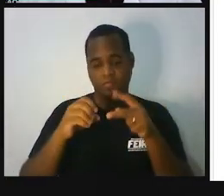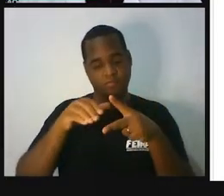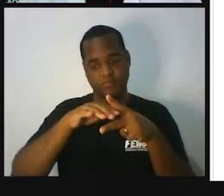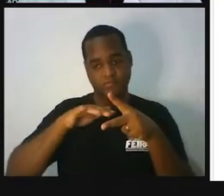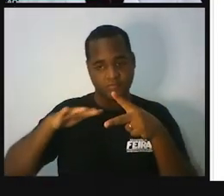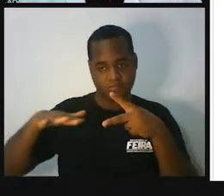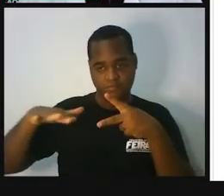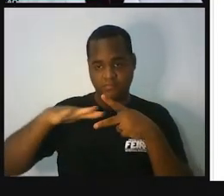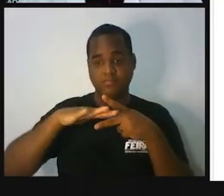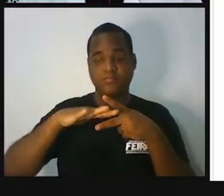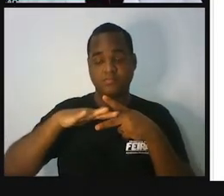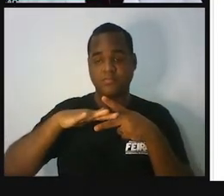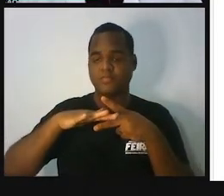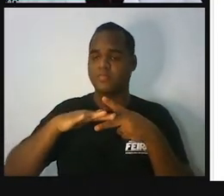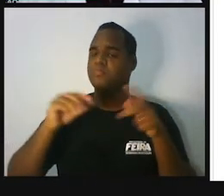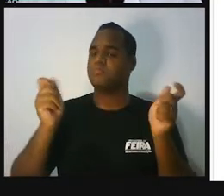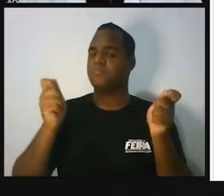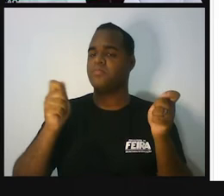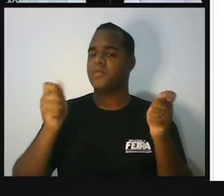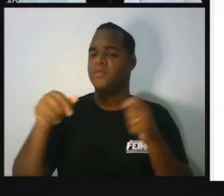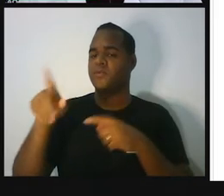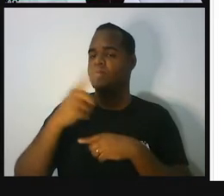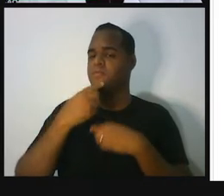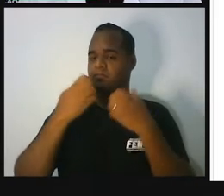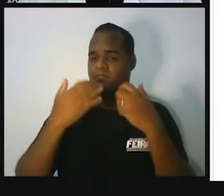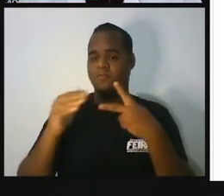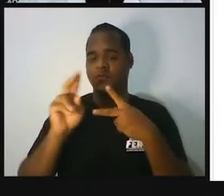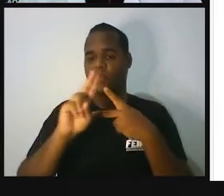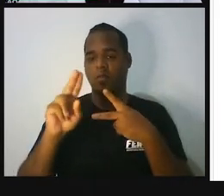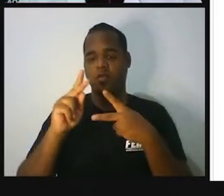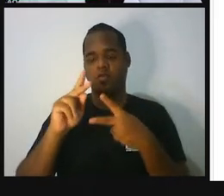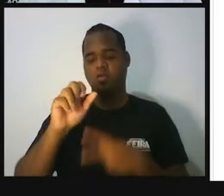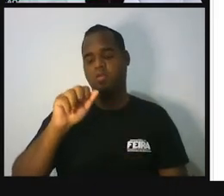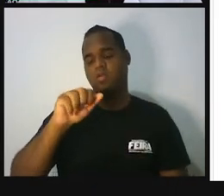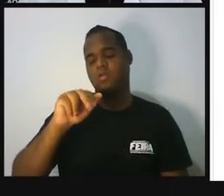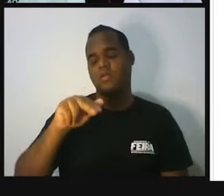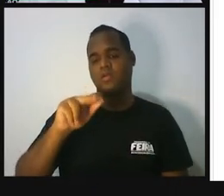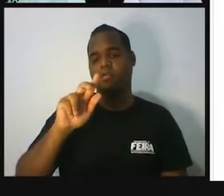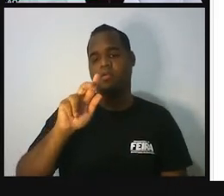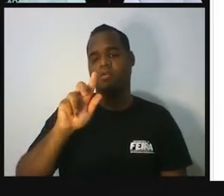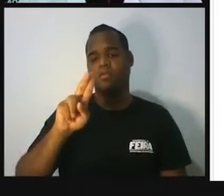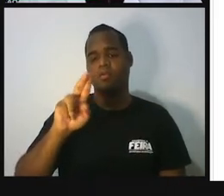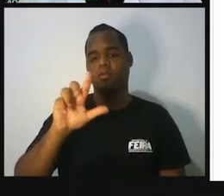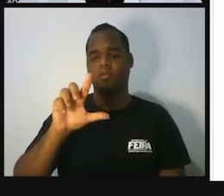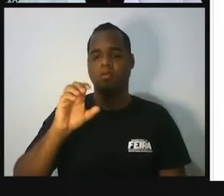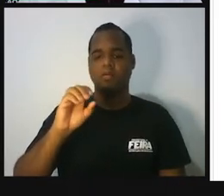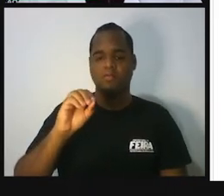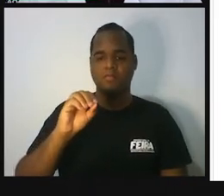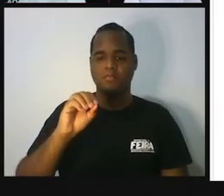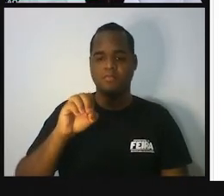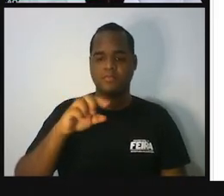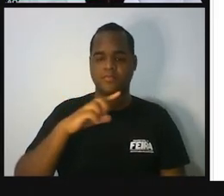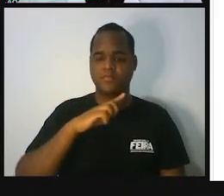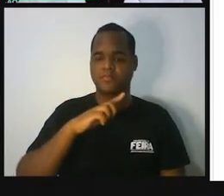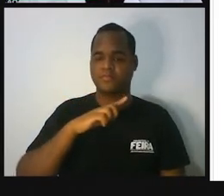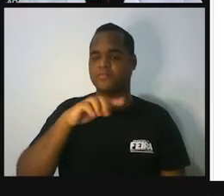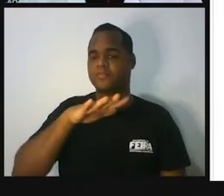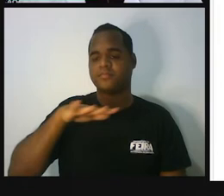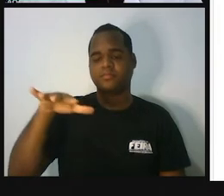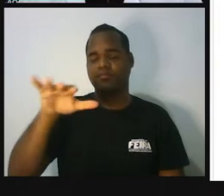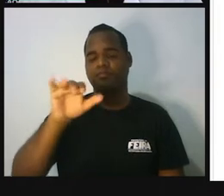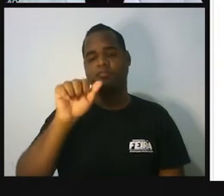aqui da abertura é o que a gente vai chamar de angu ela é toda essa parte Zinho aqui